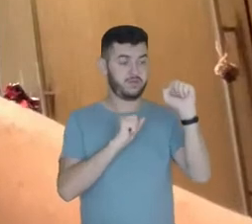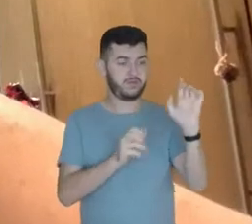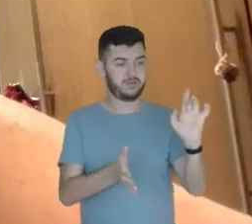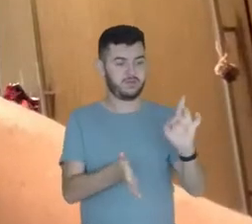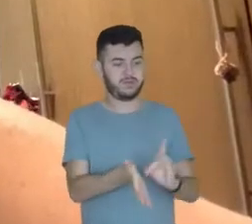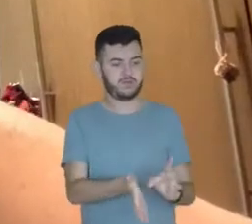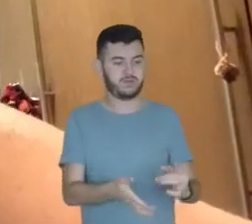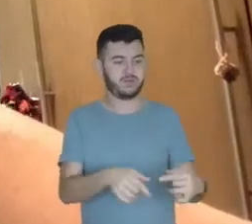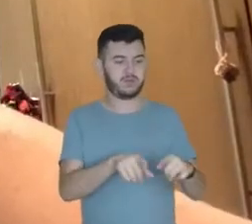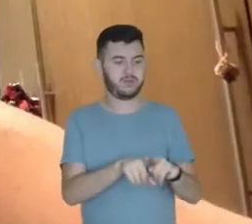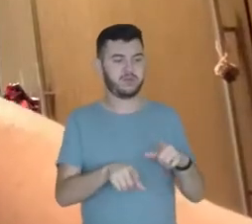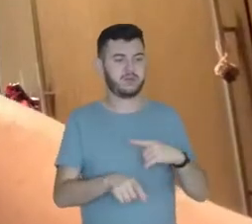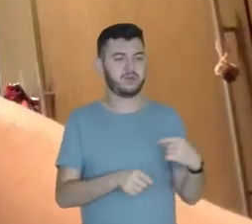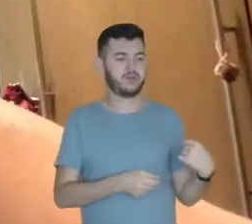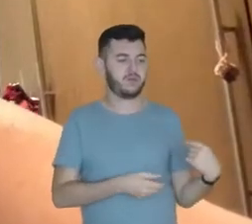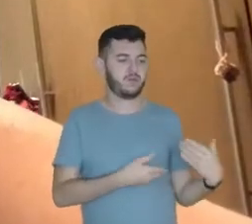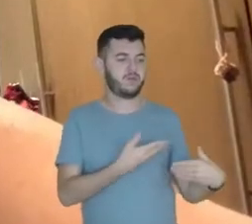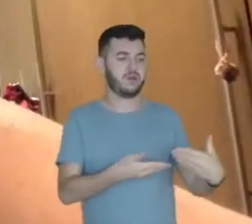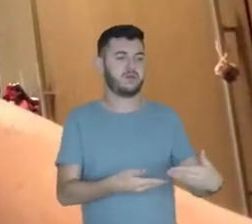a partir do avanço